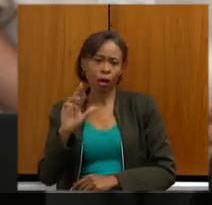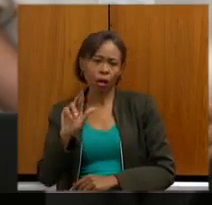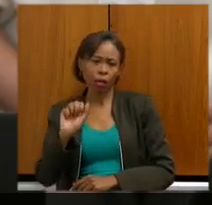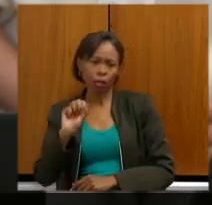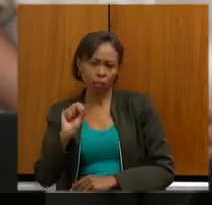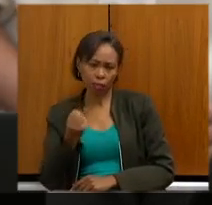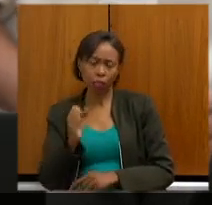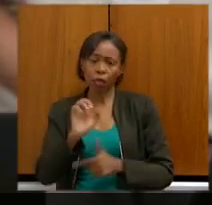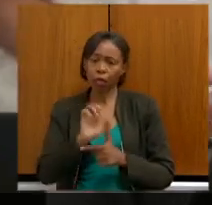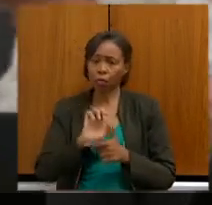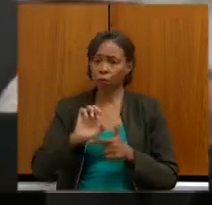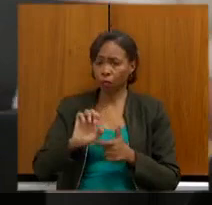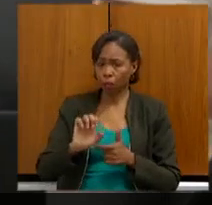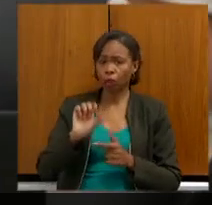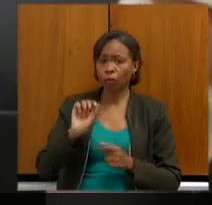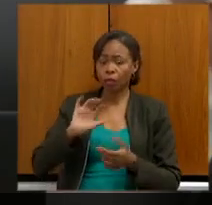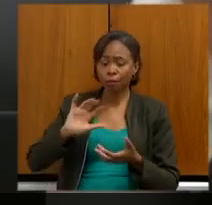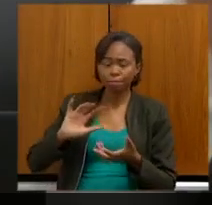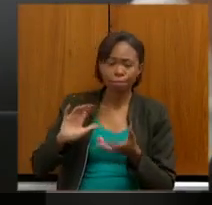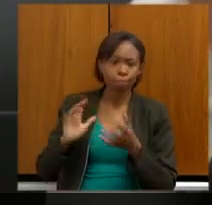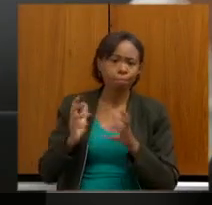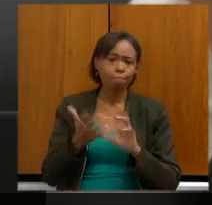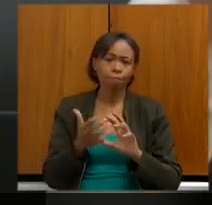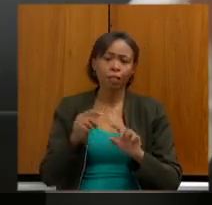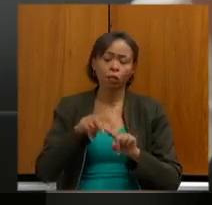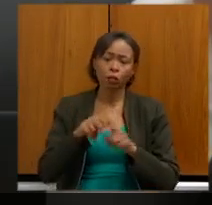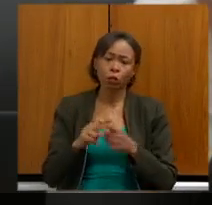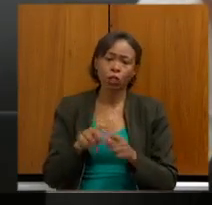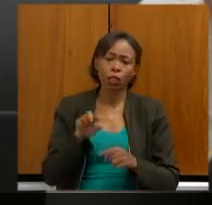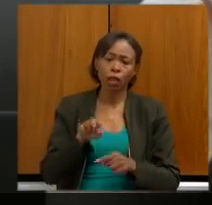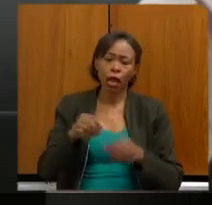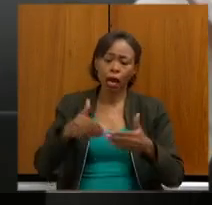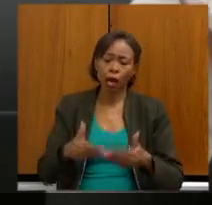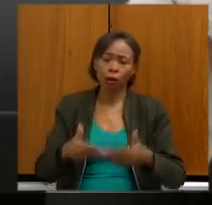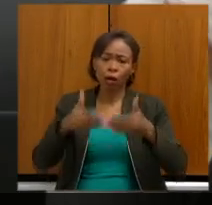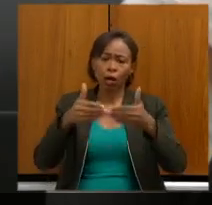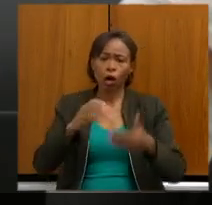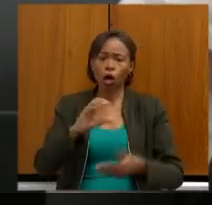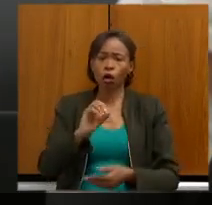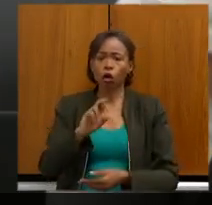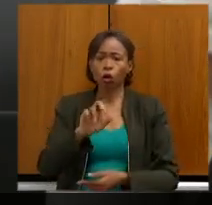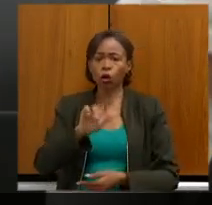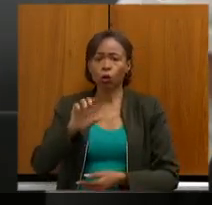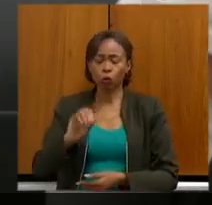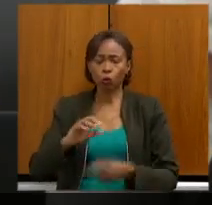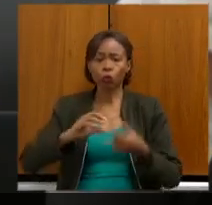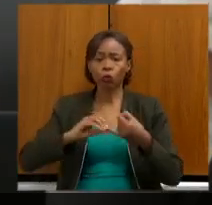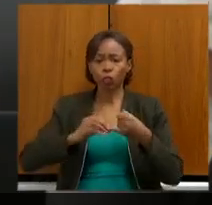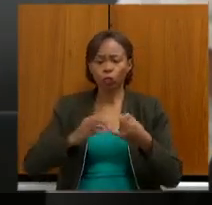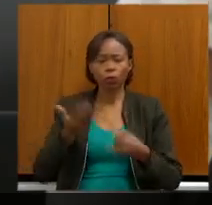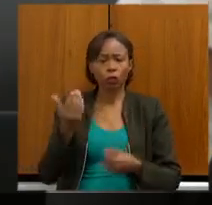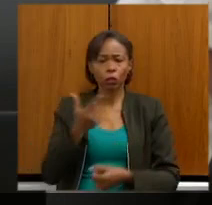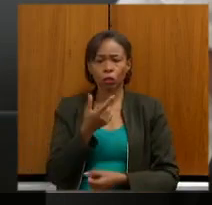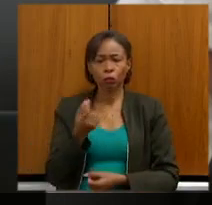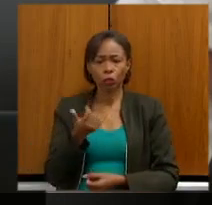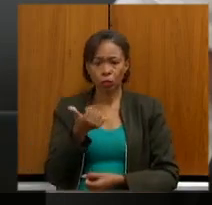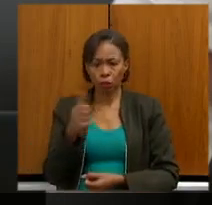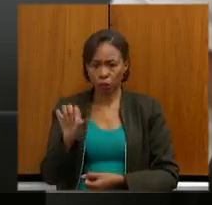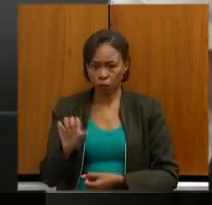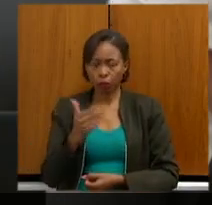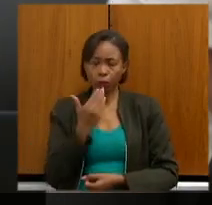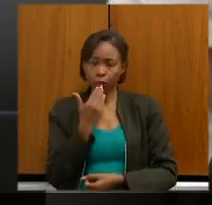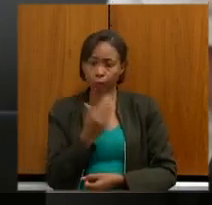Esmeralda sobre ações de reparação e rompimento da barragem Córrego do feijão em 2019 requerimento da deputada